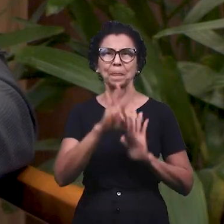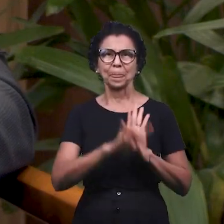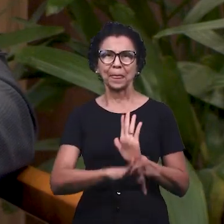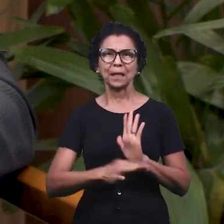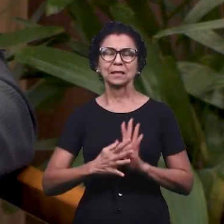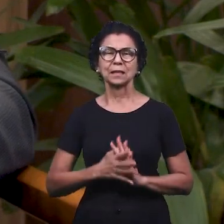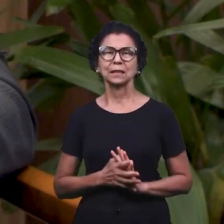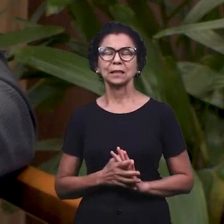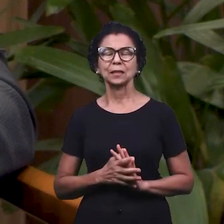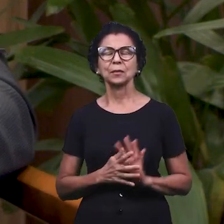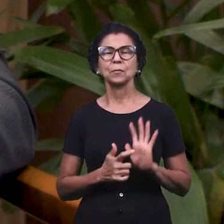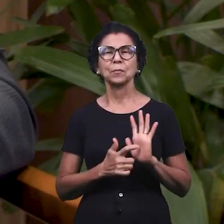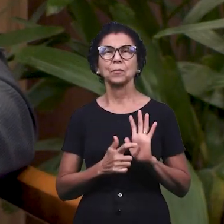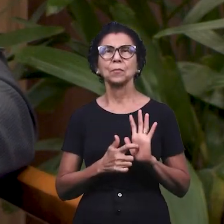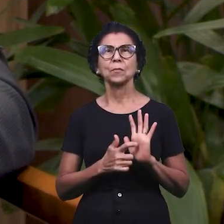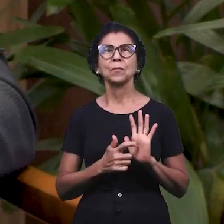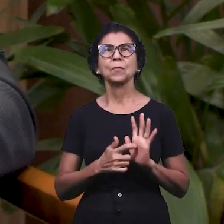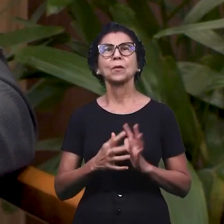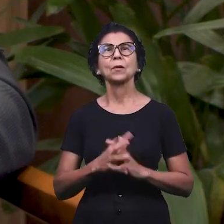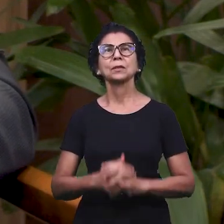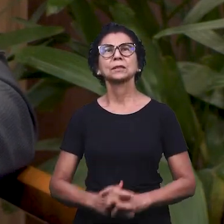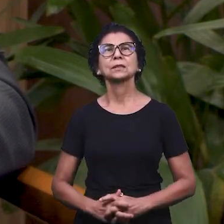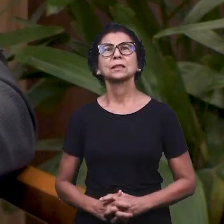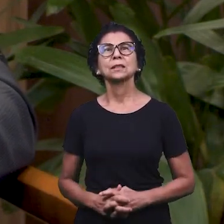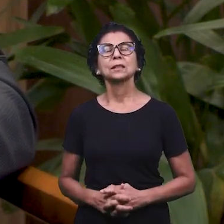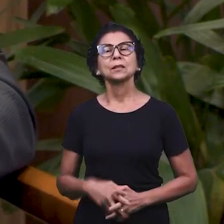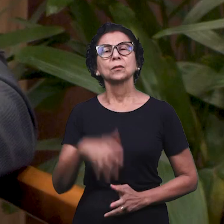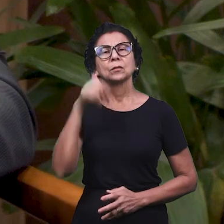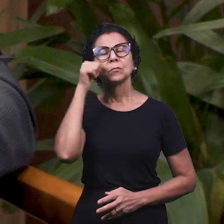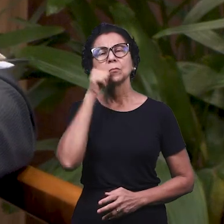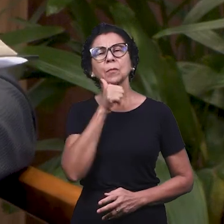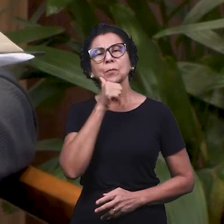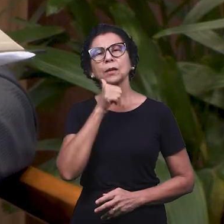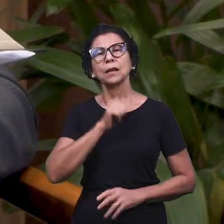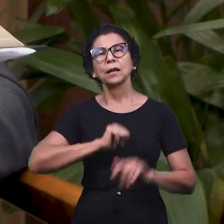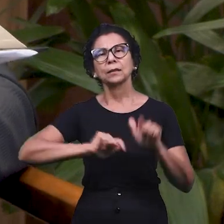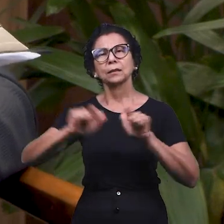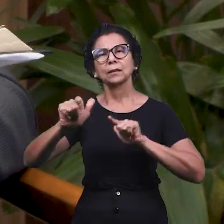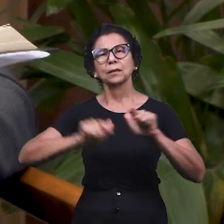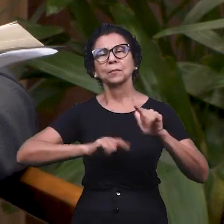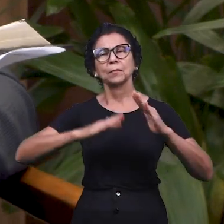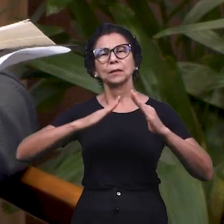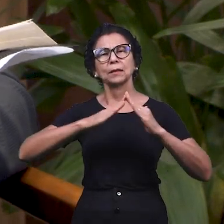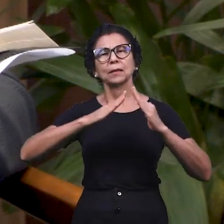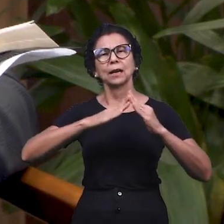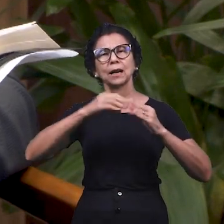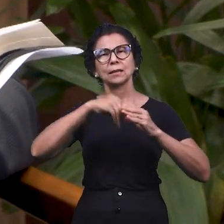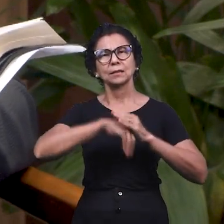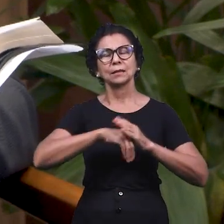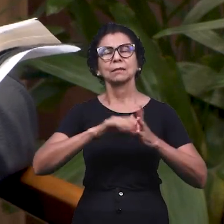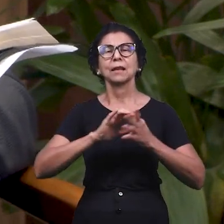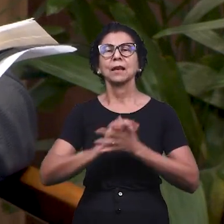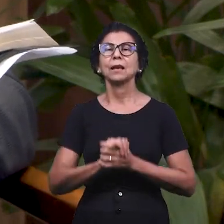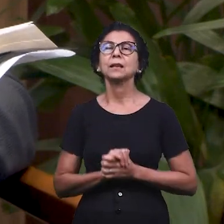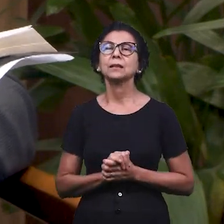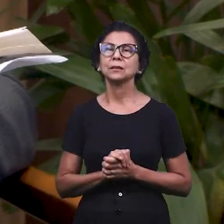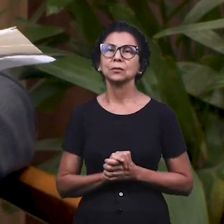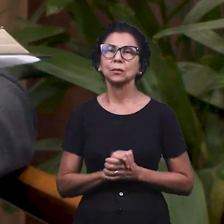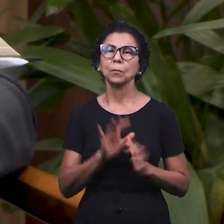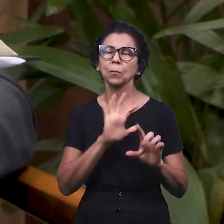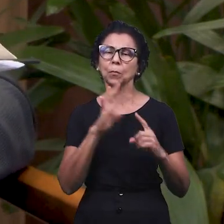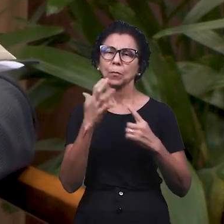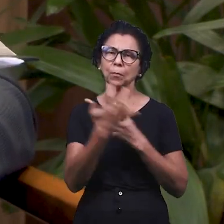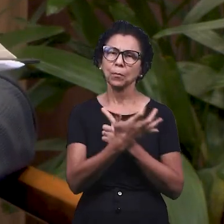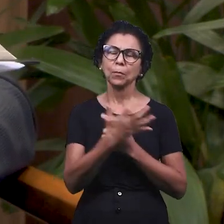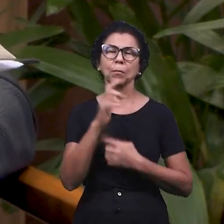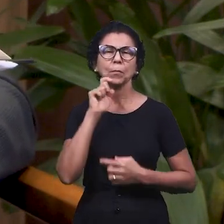que é previdente, né, ou trabalha na sua casa, providenciando também